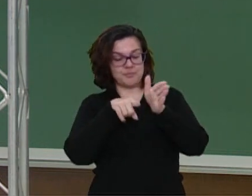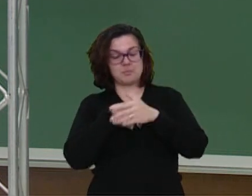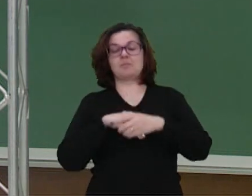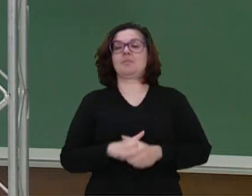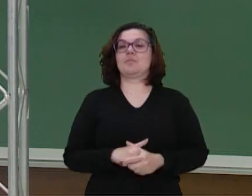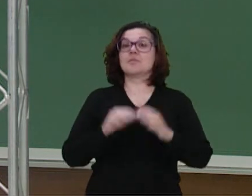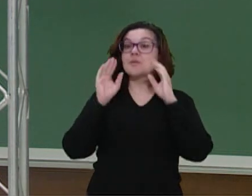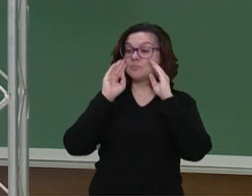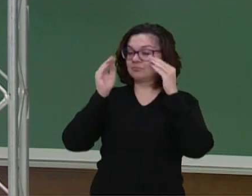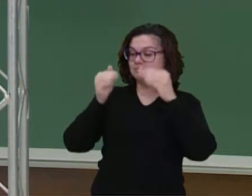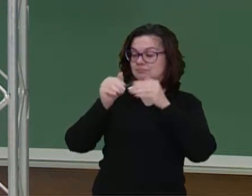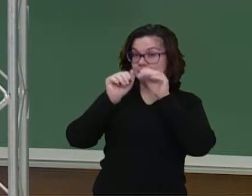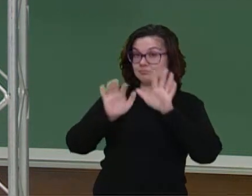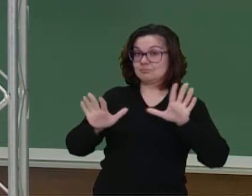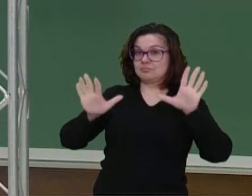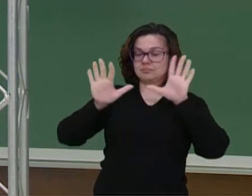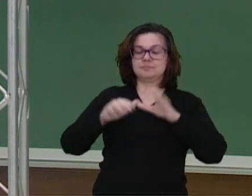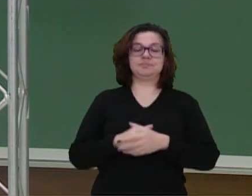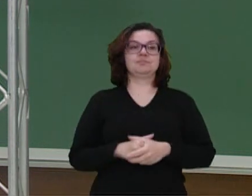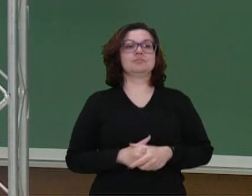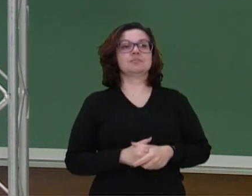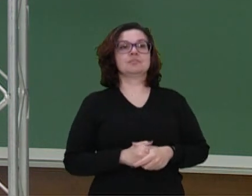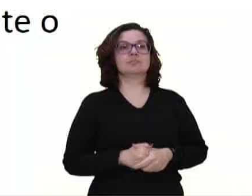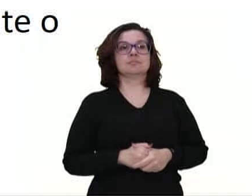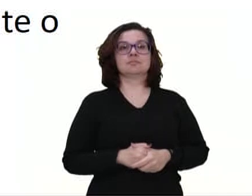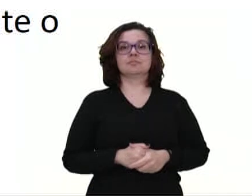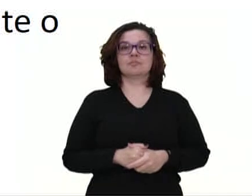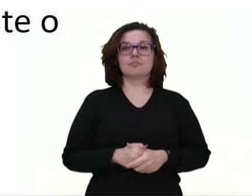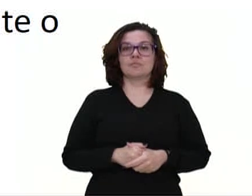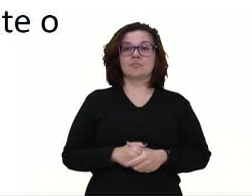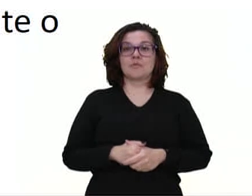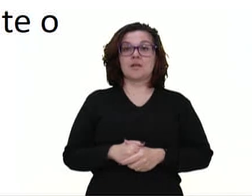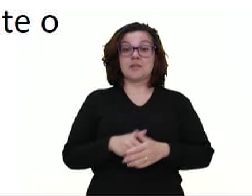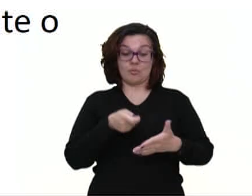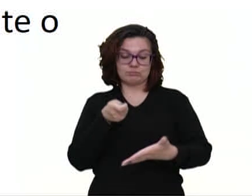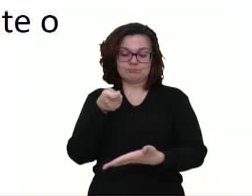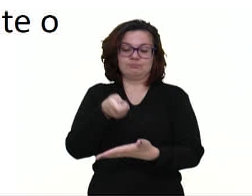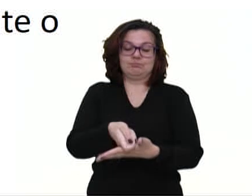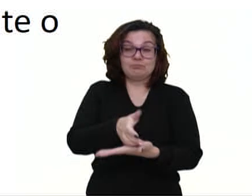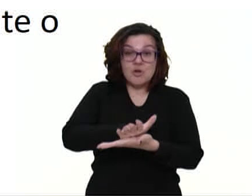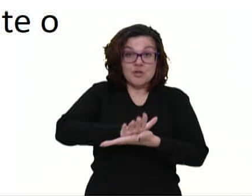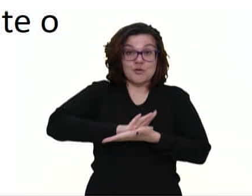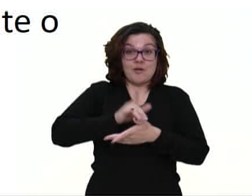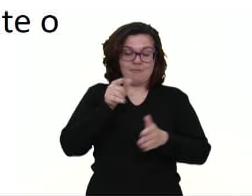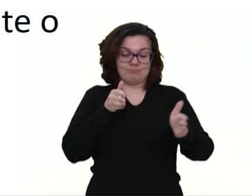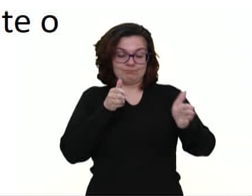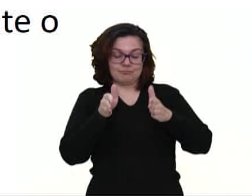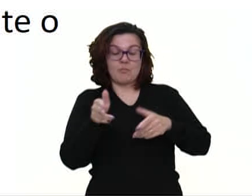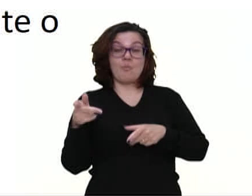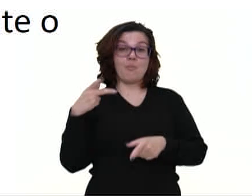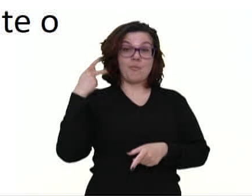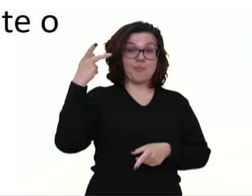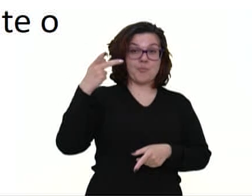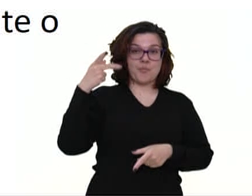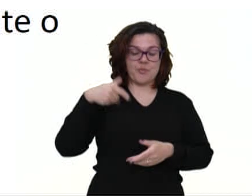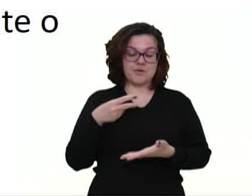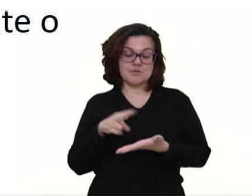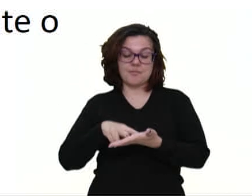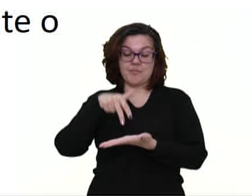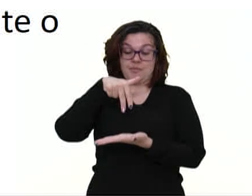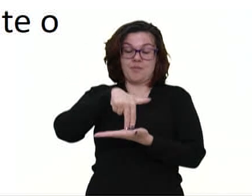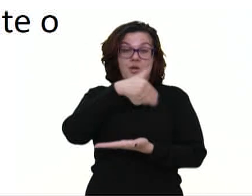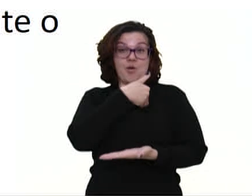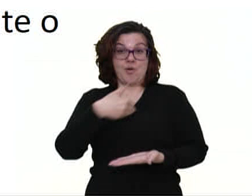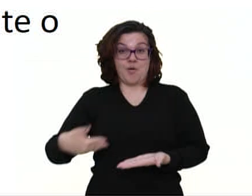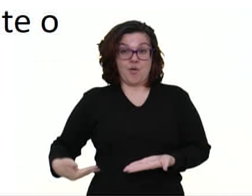ângulo, por essa perspectiva. Diz a atividade 2. O totalitarismo é um regime político em que a presença controladora do